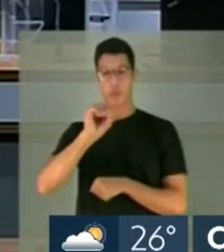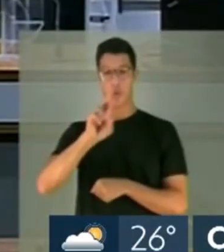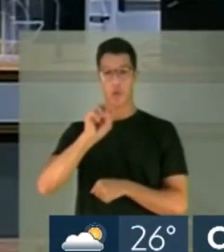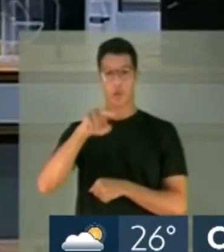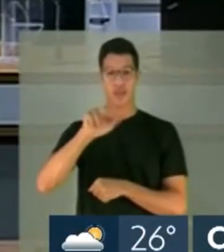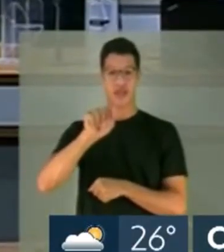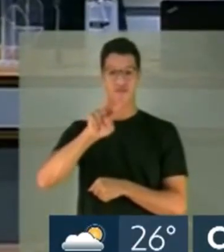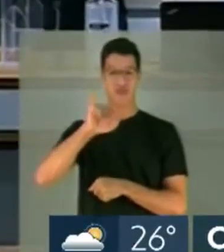acompanhar os próximos passos